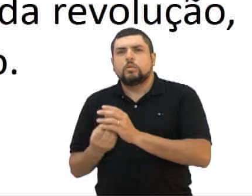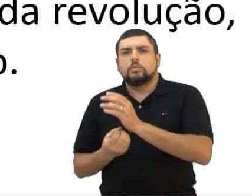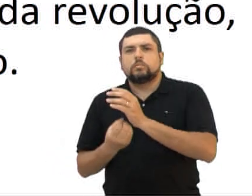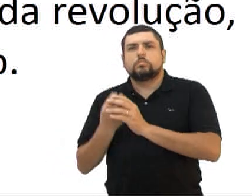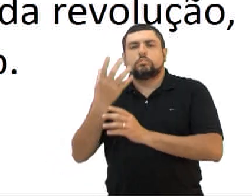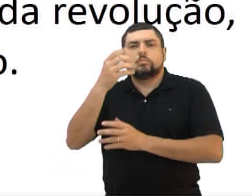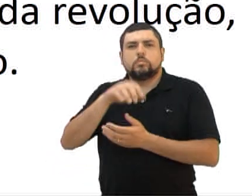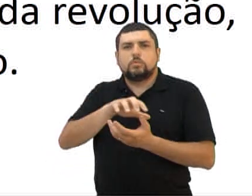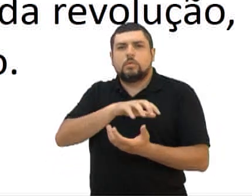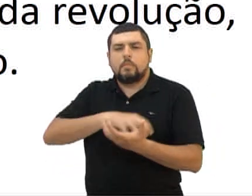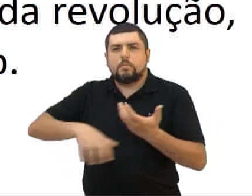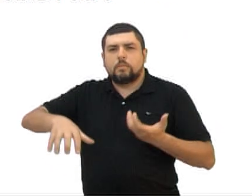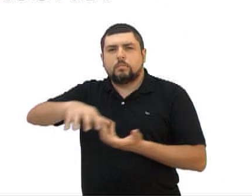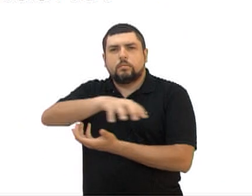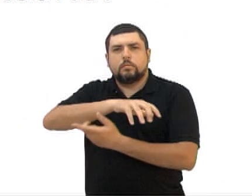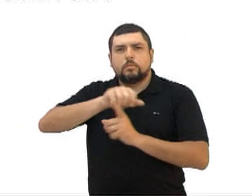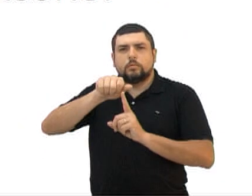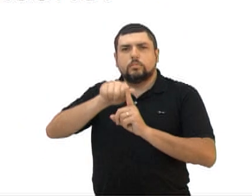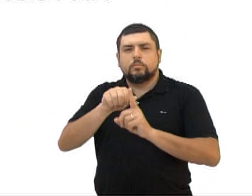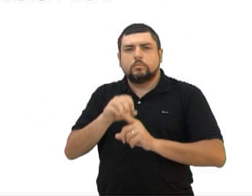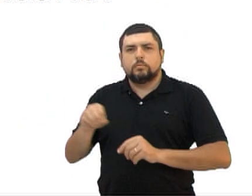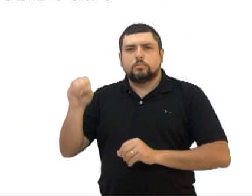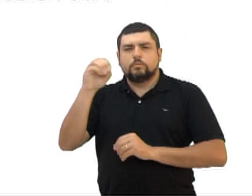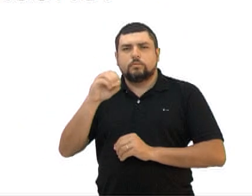ocorrida em outubro.